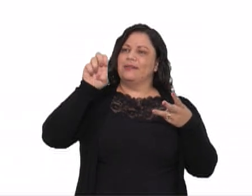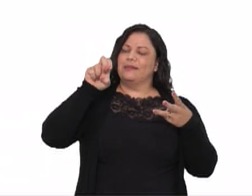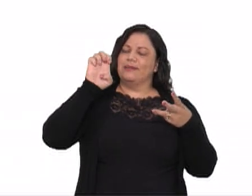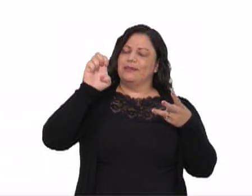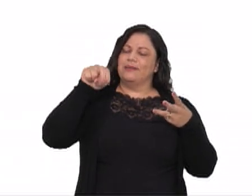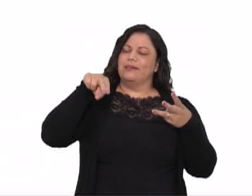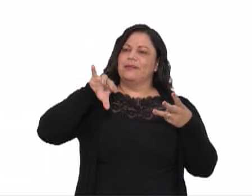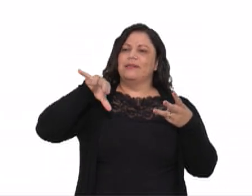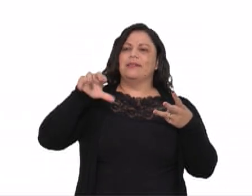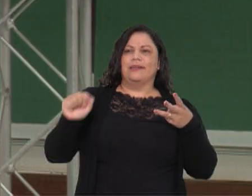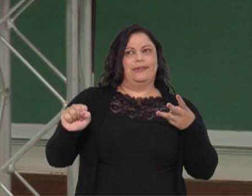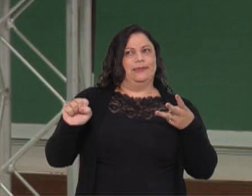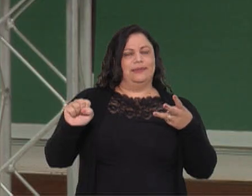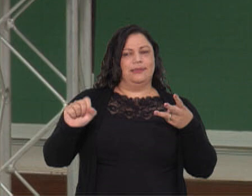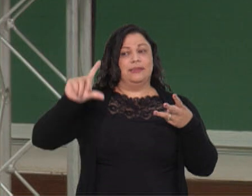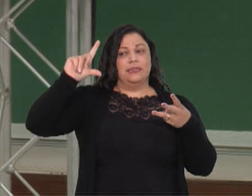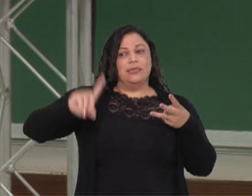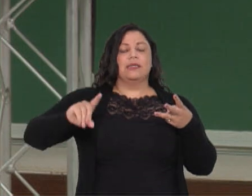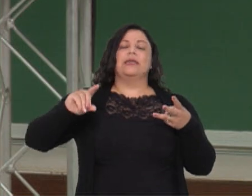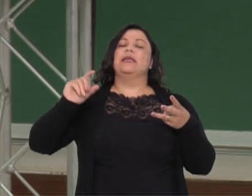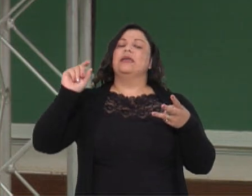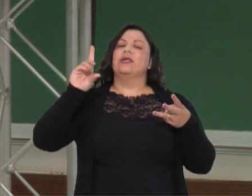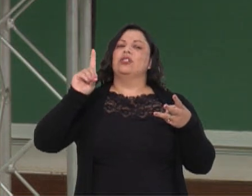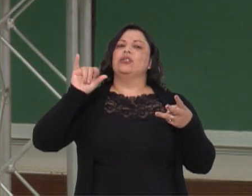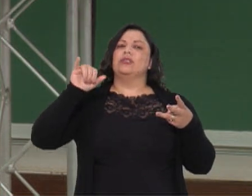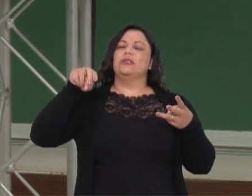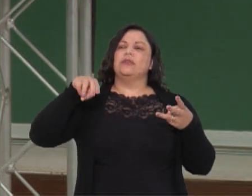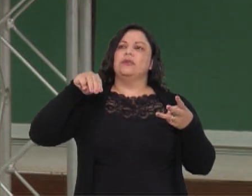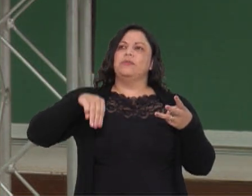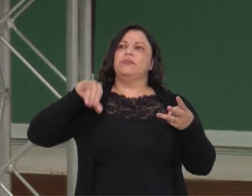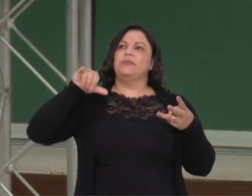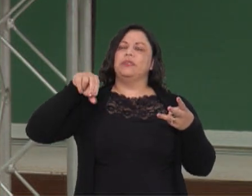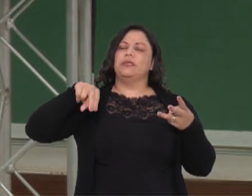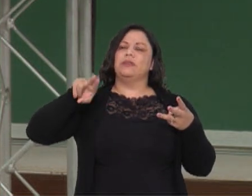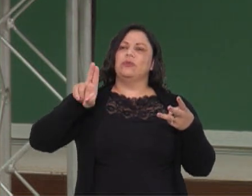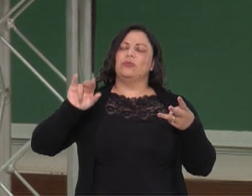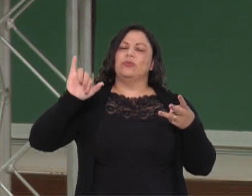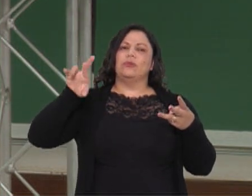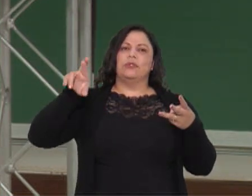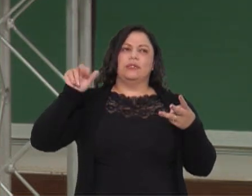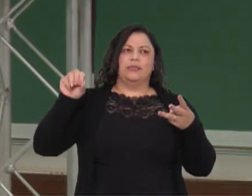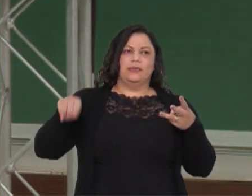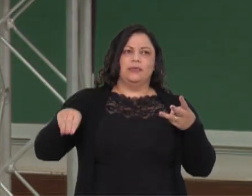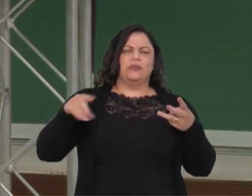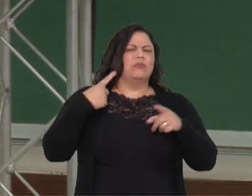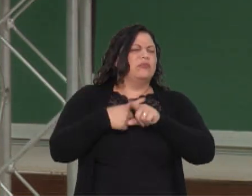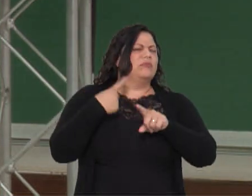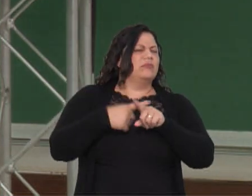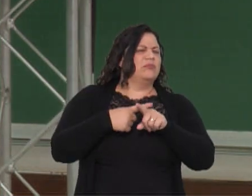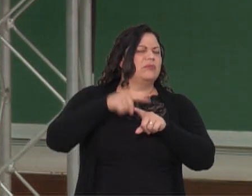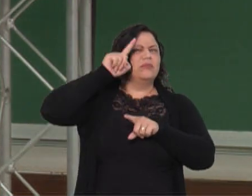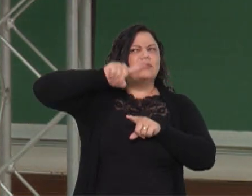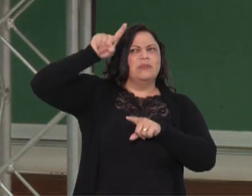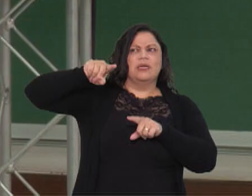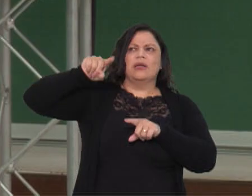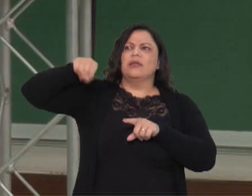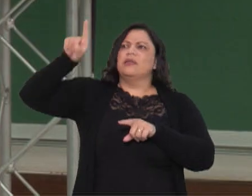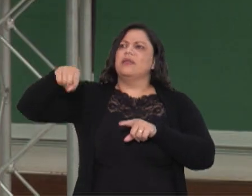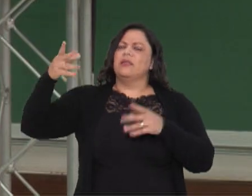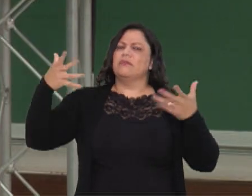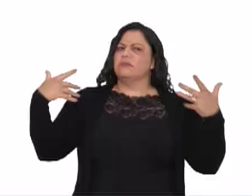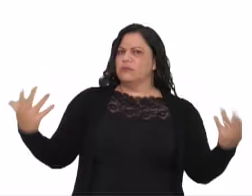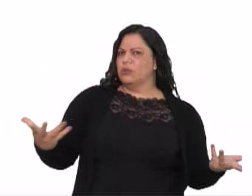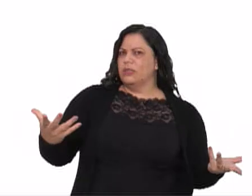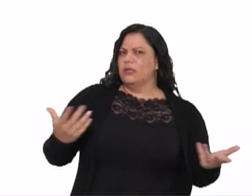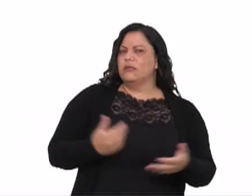vocês teriam que explicar aqui por que elas são acentuadas. Então, vamos tentar entender? Hábito